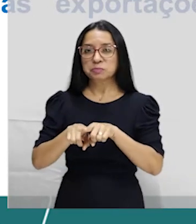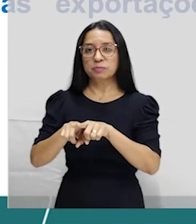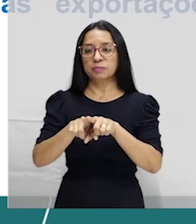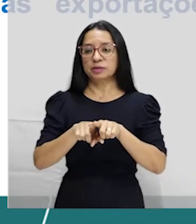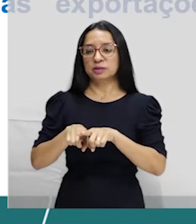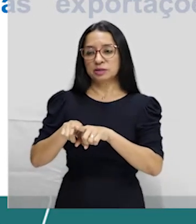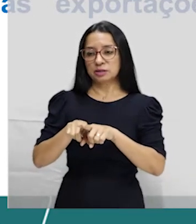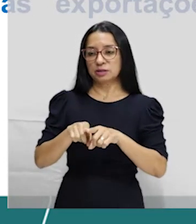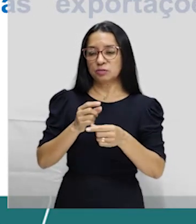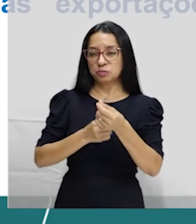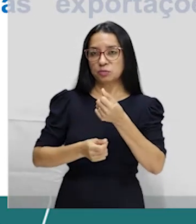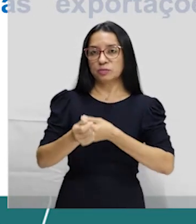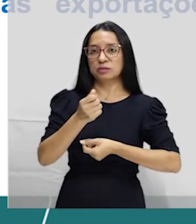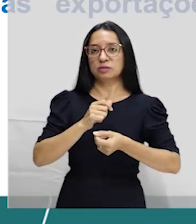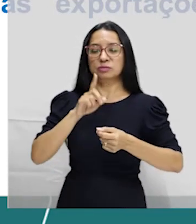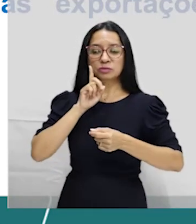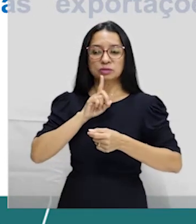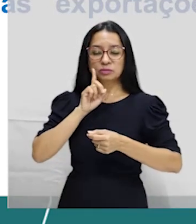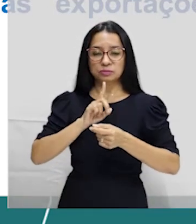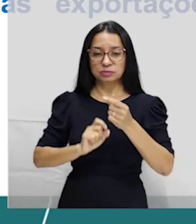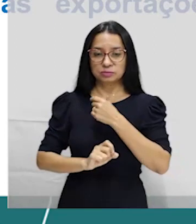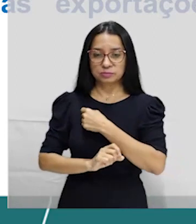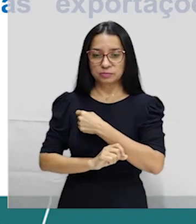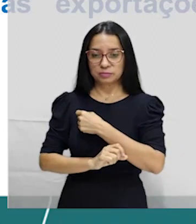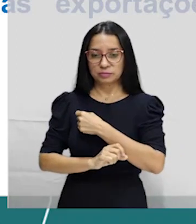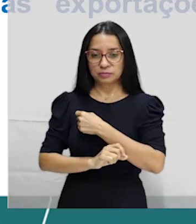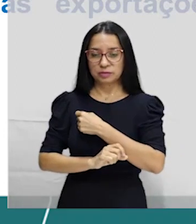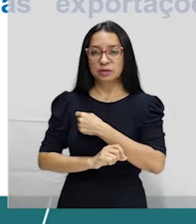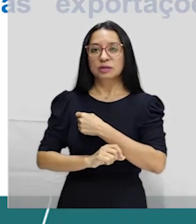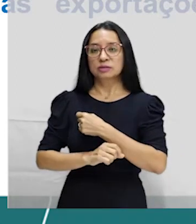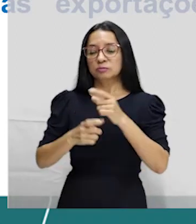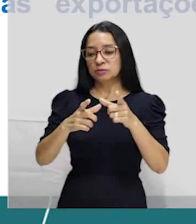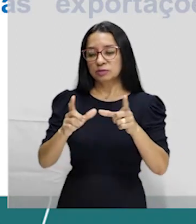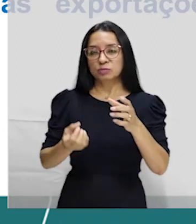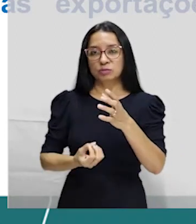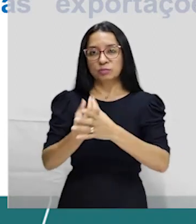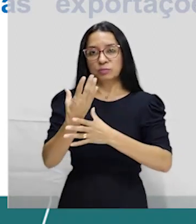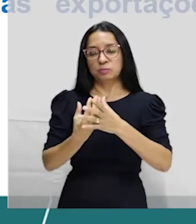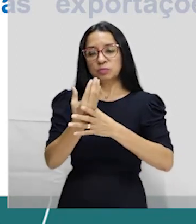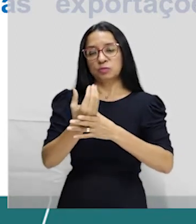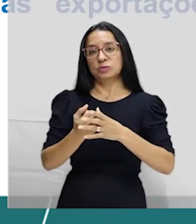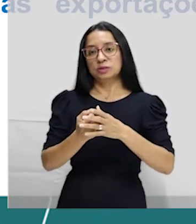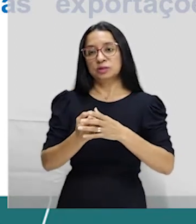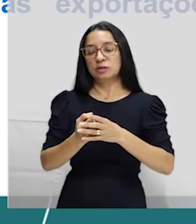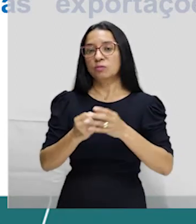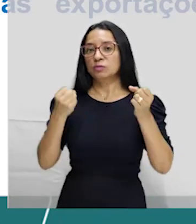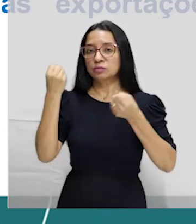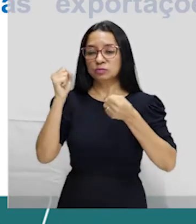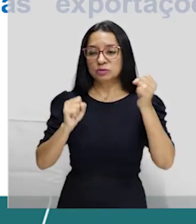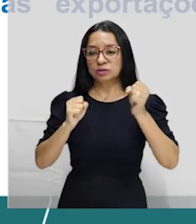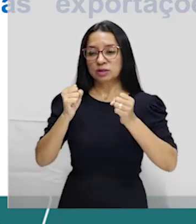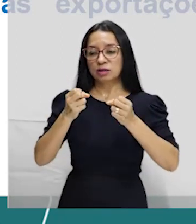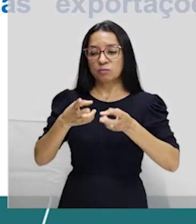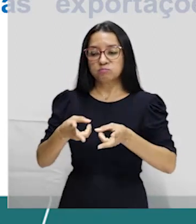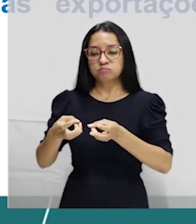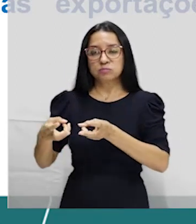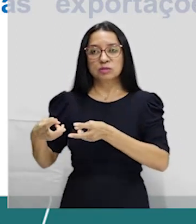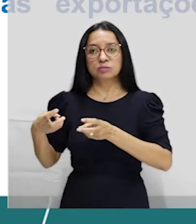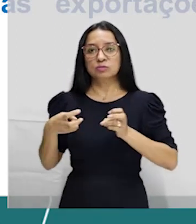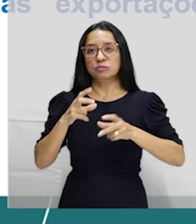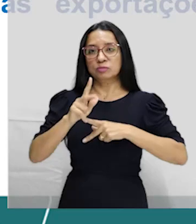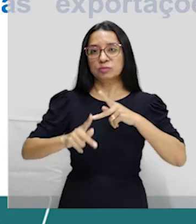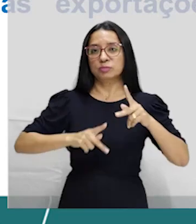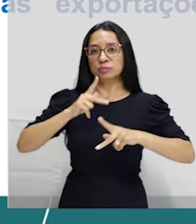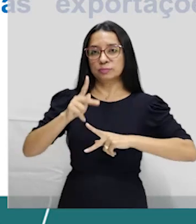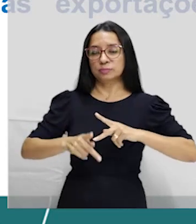dos Estados Unidos e grande parte da produção industrial canadense é absorvida pela produção norte-americana, pela população norte-americana,